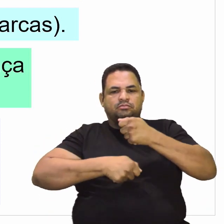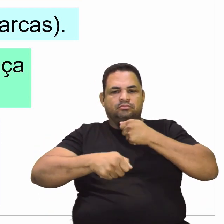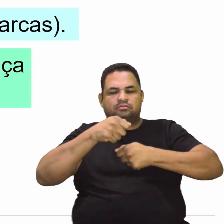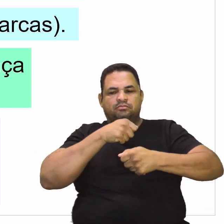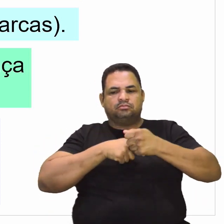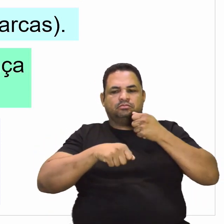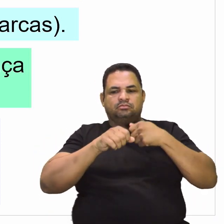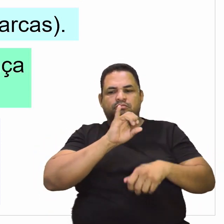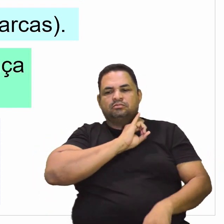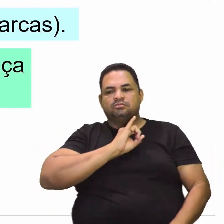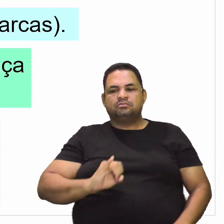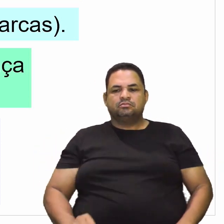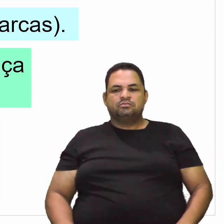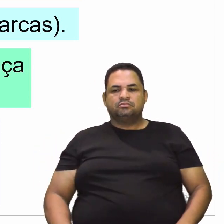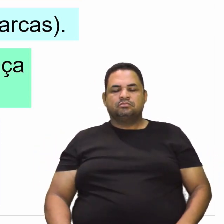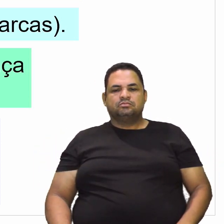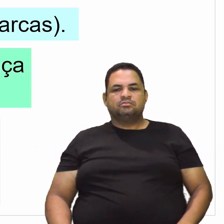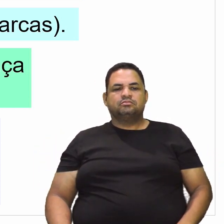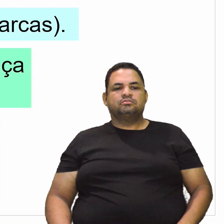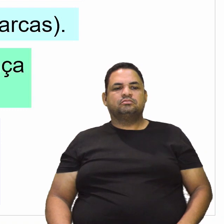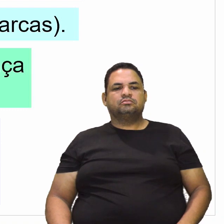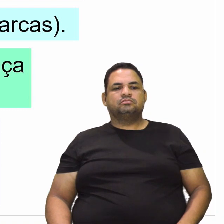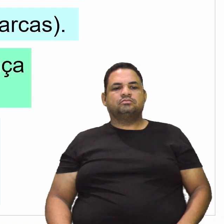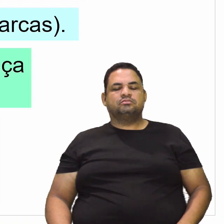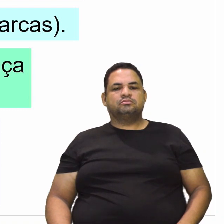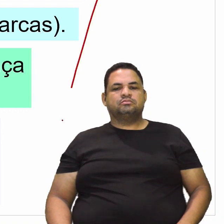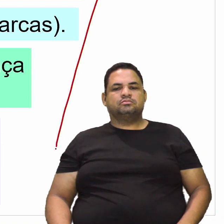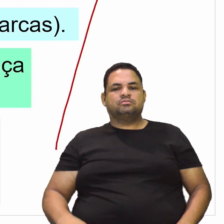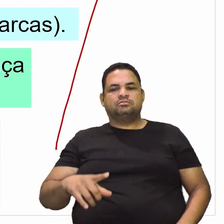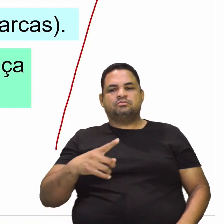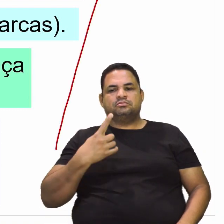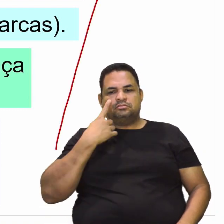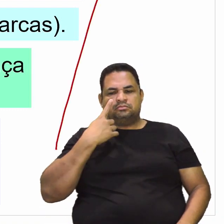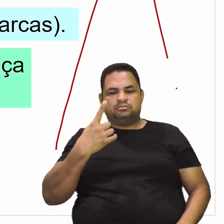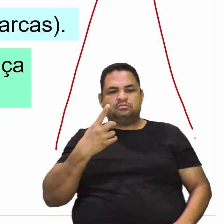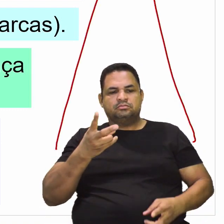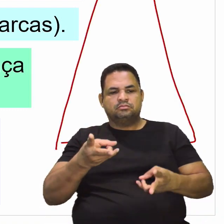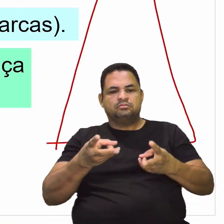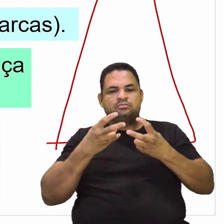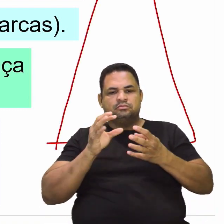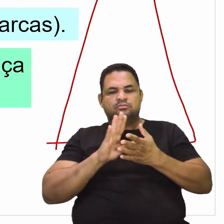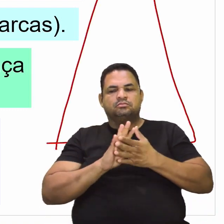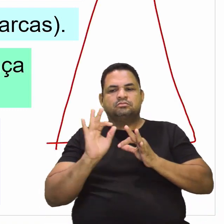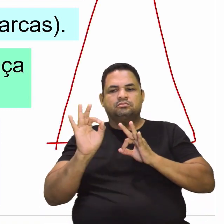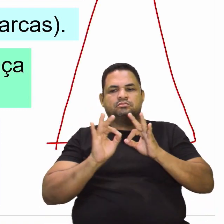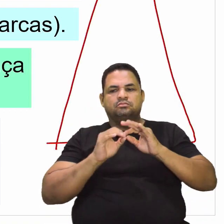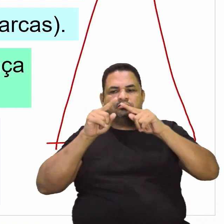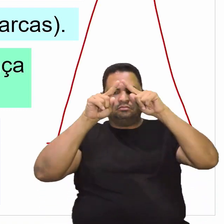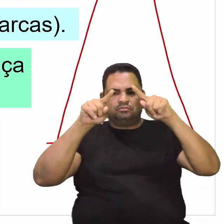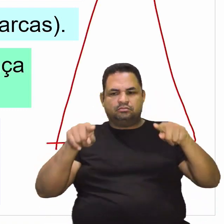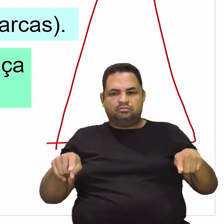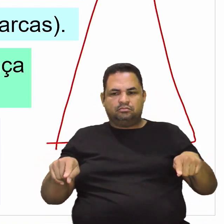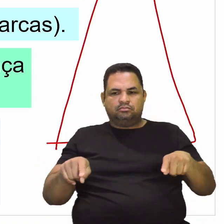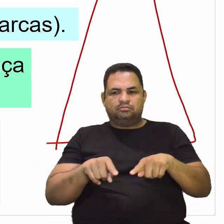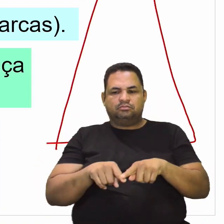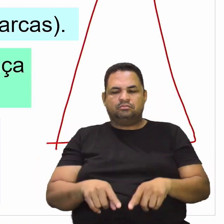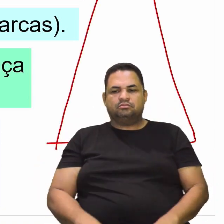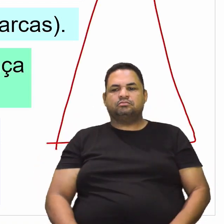para administrar o império. Aqui vocês irão perceber que já é a pirâmide